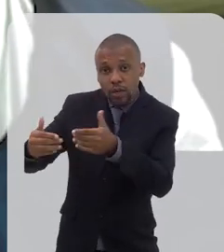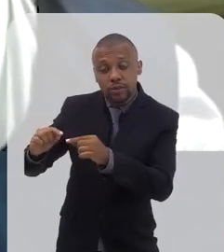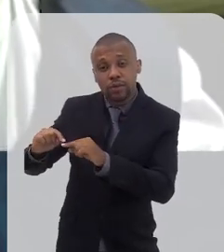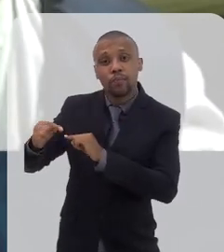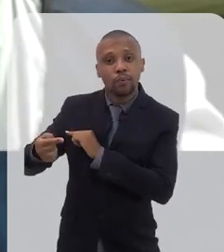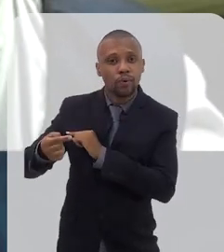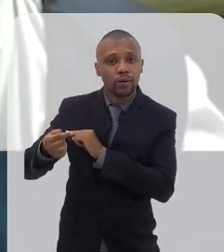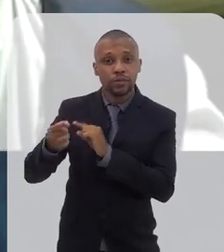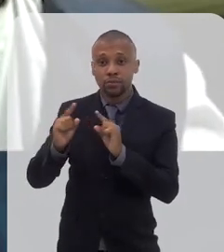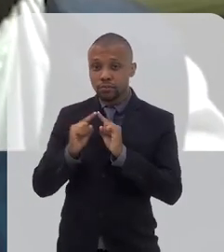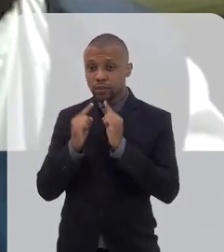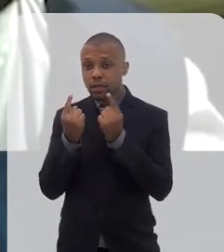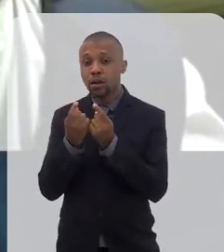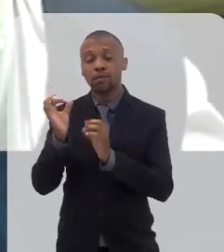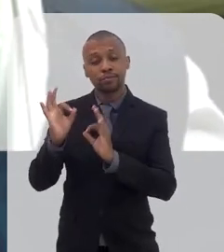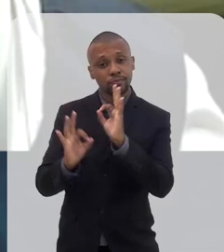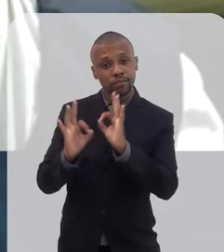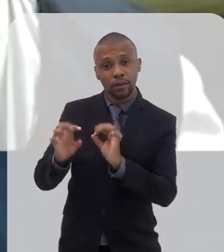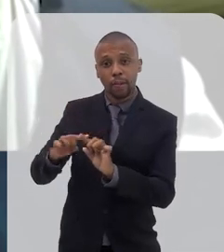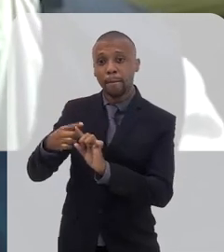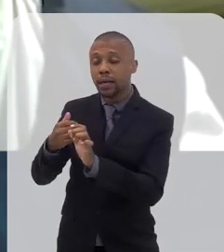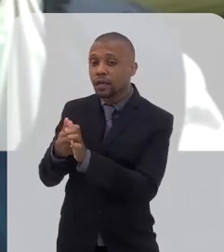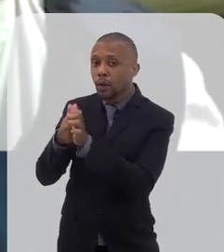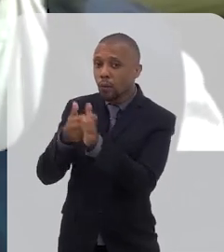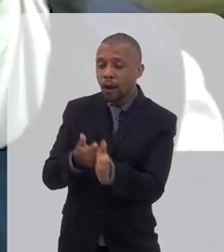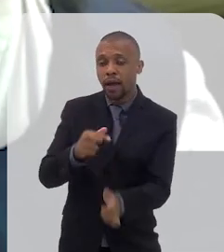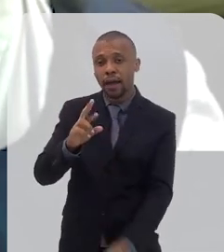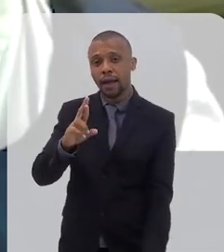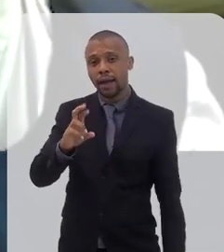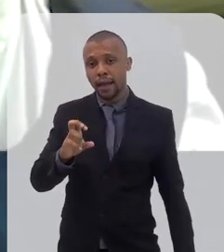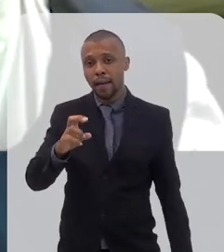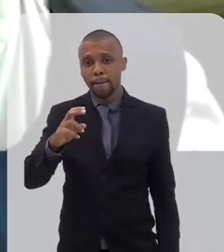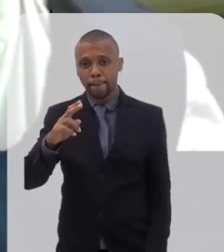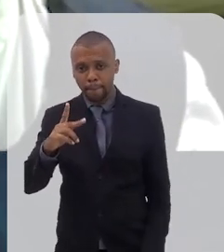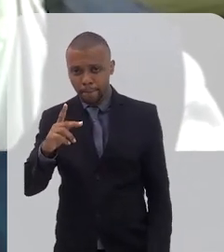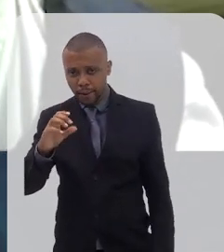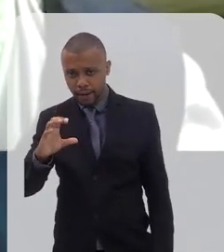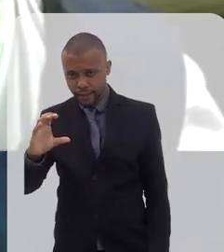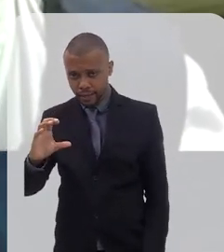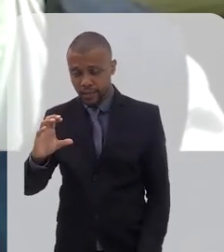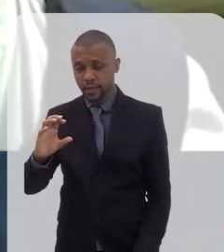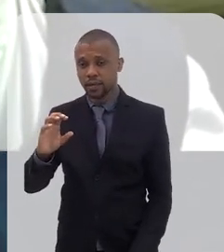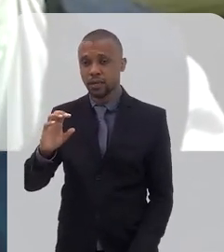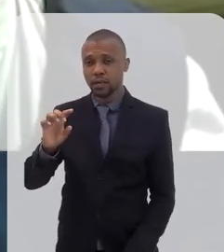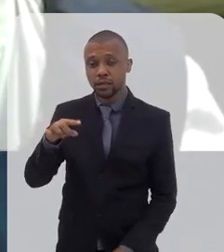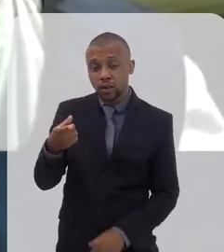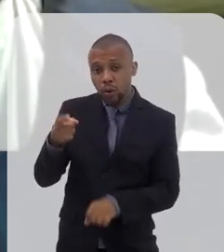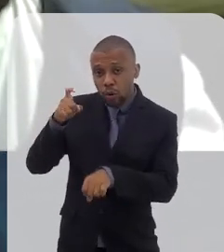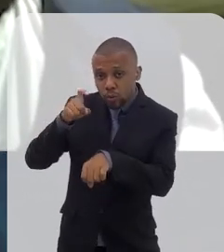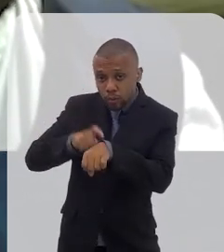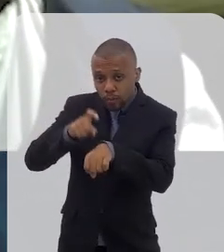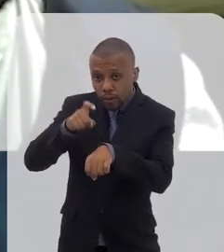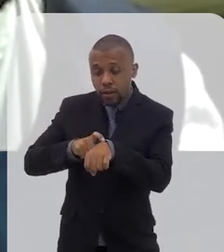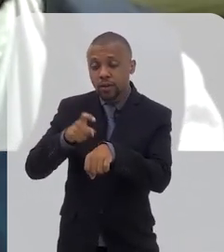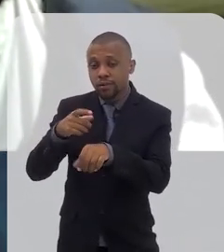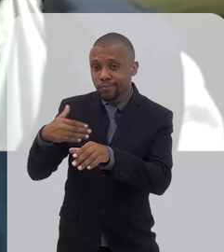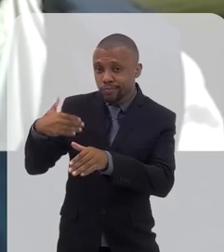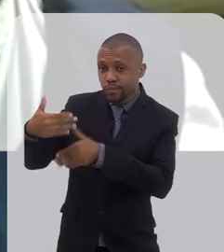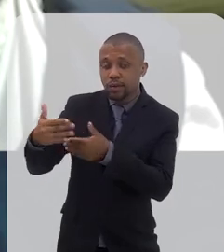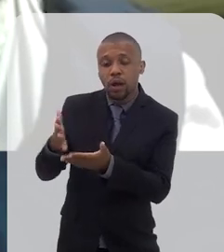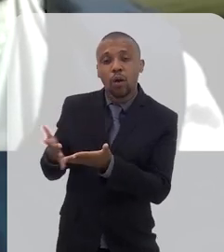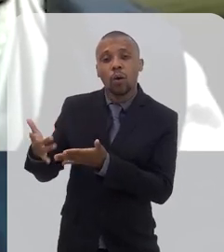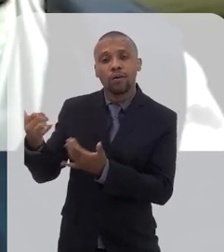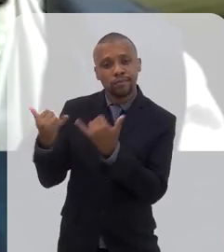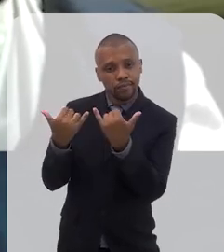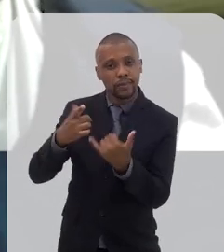as reuniões de planejamento e acompanhamento do censo. Então, inclusive, durante a coleta é feita uma REPAC,